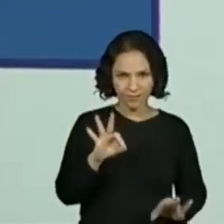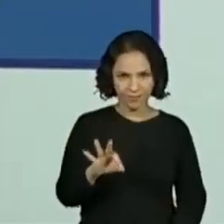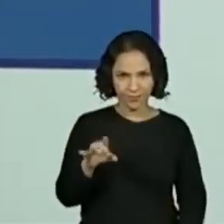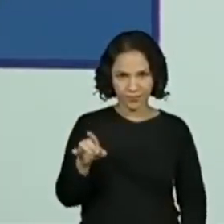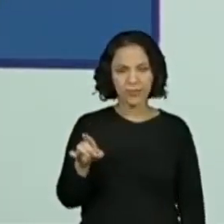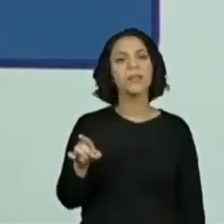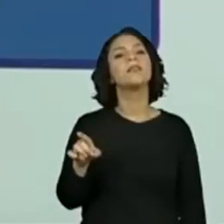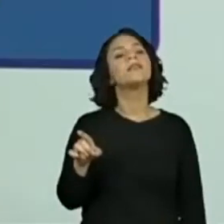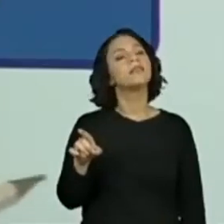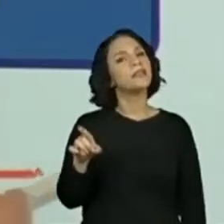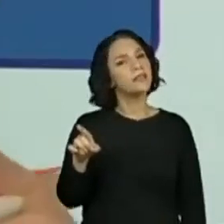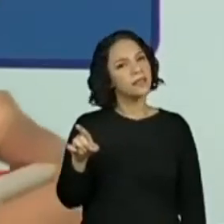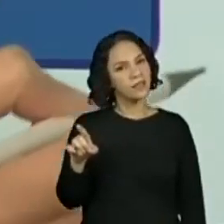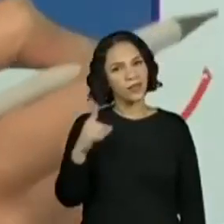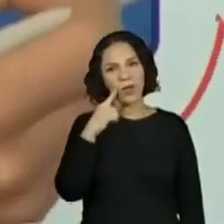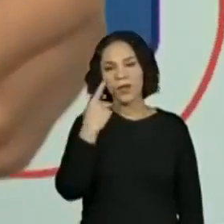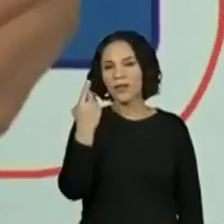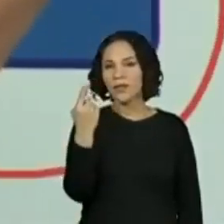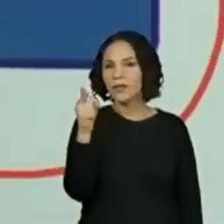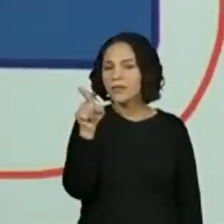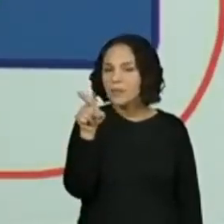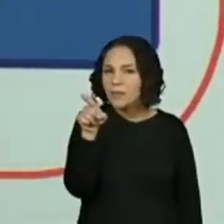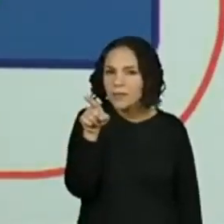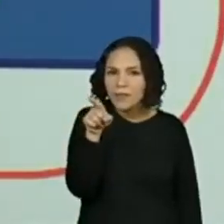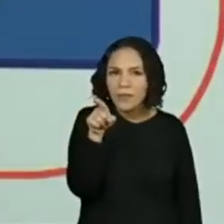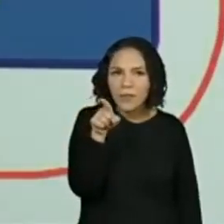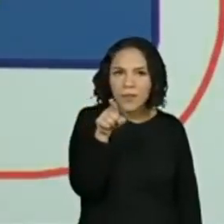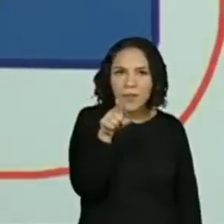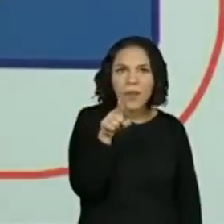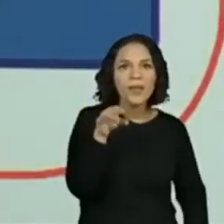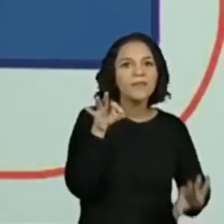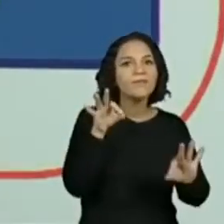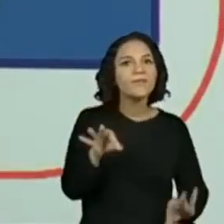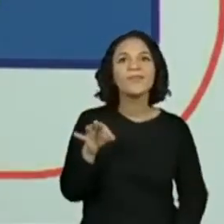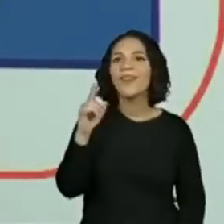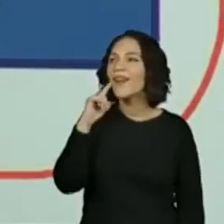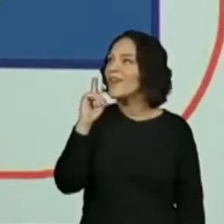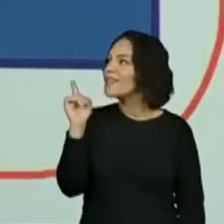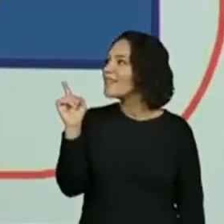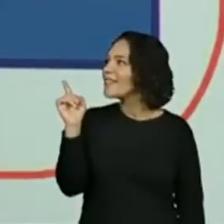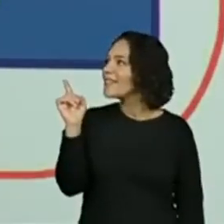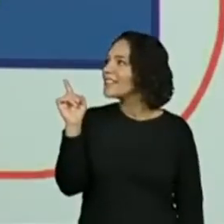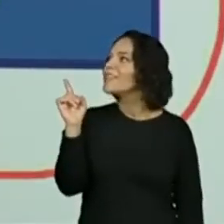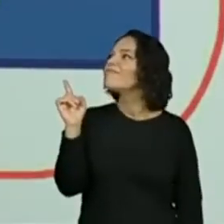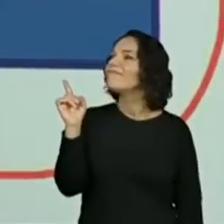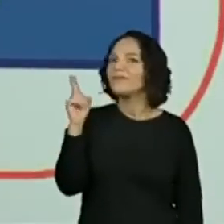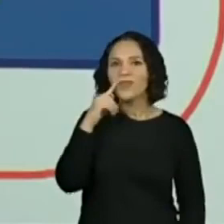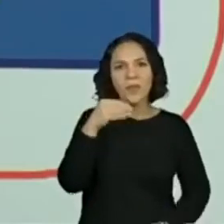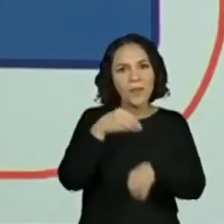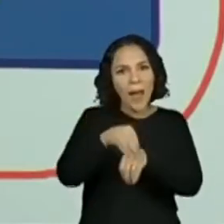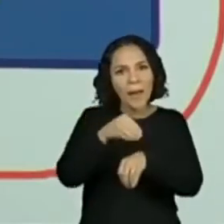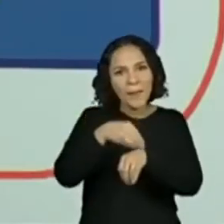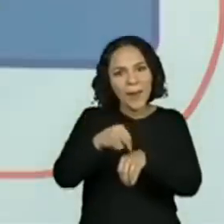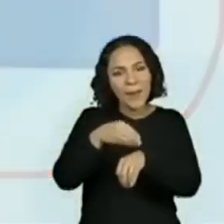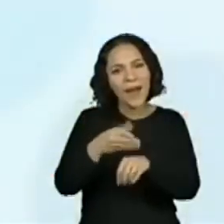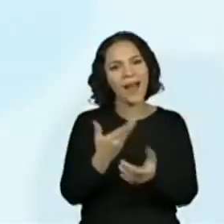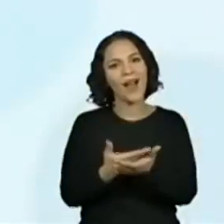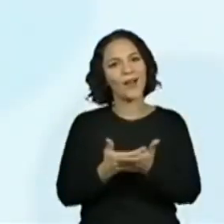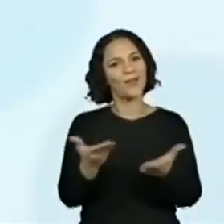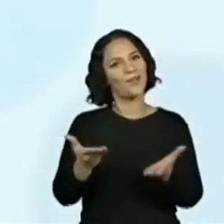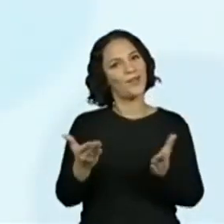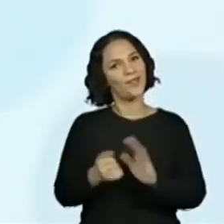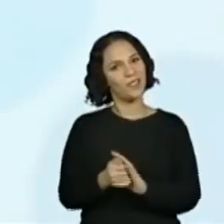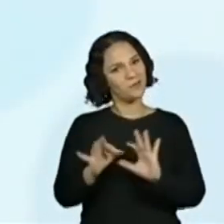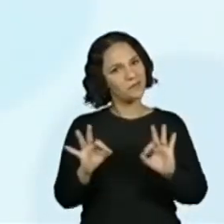Passa, coloque um dedinho, turminha, verifica. Passa anel. Olha lá quantas dicas bacanas nessa aula. Certo,